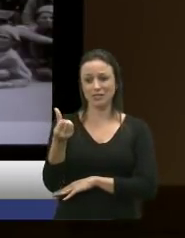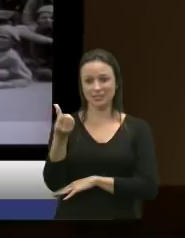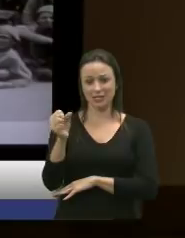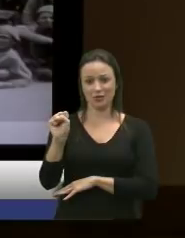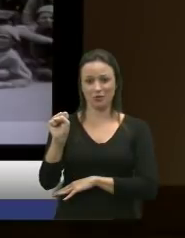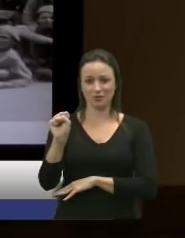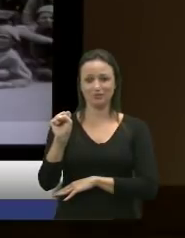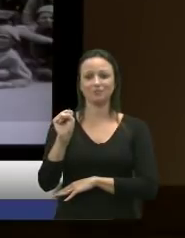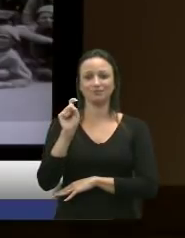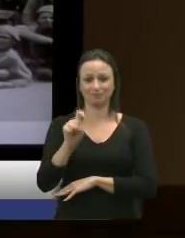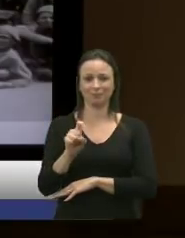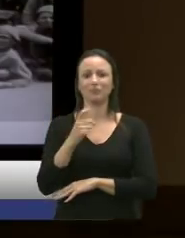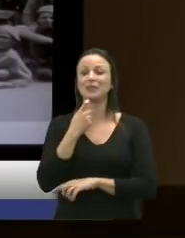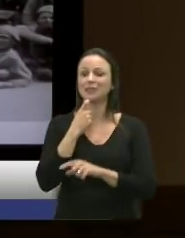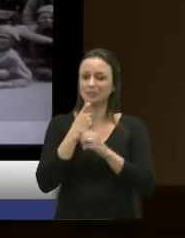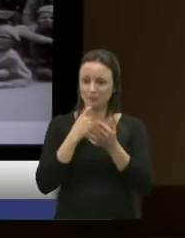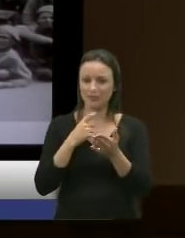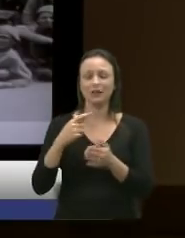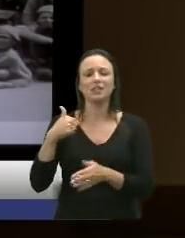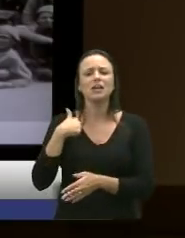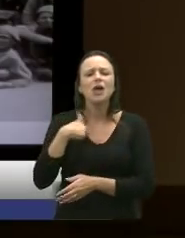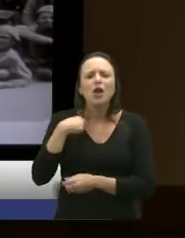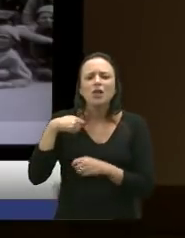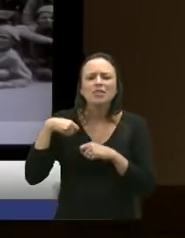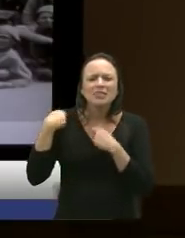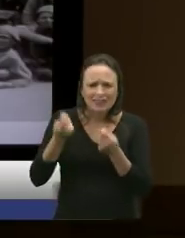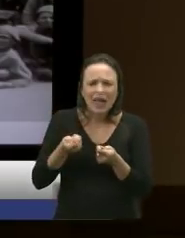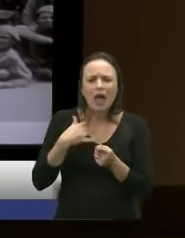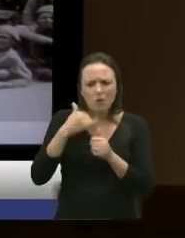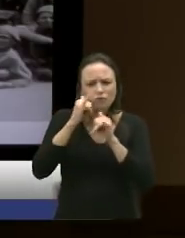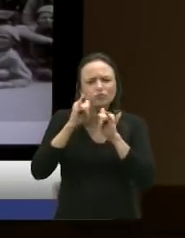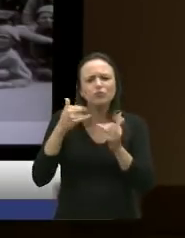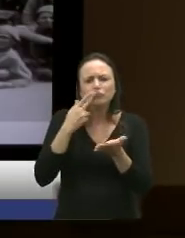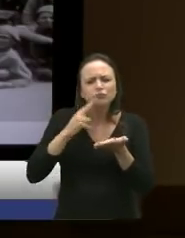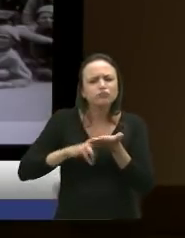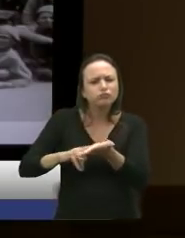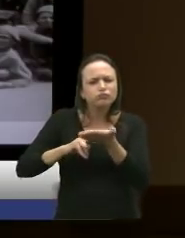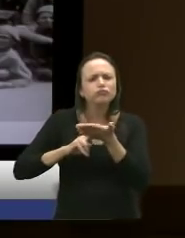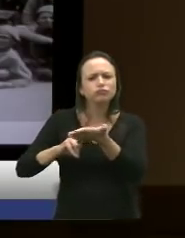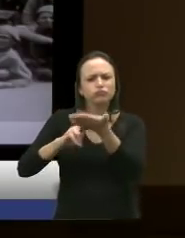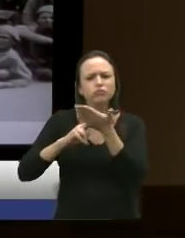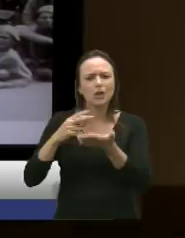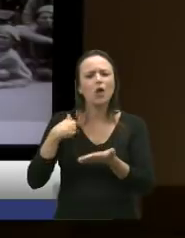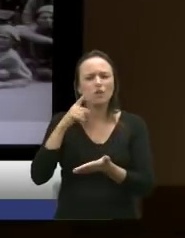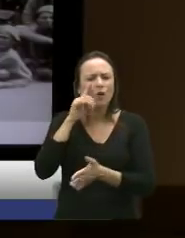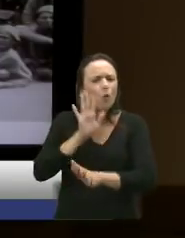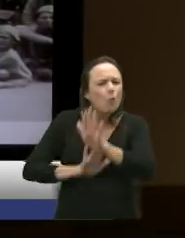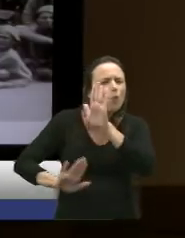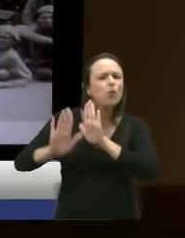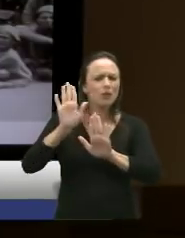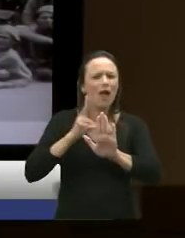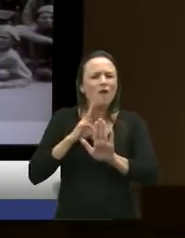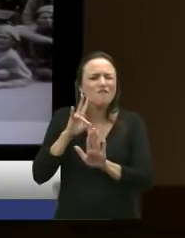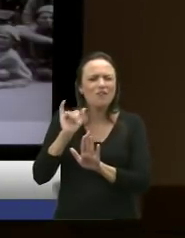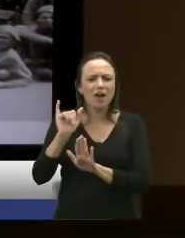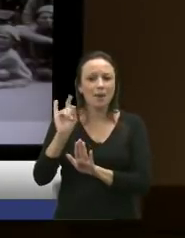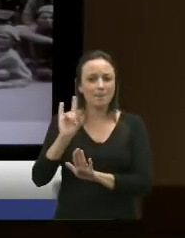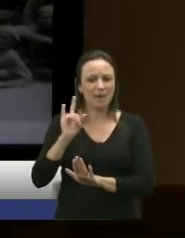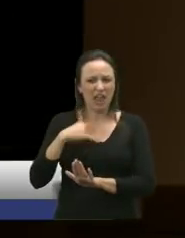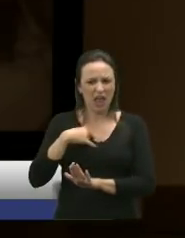1868. Campinas. Procurarei dar mil de notícias e prometo usar de toda a prudência, mas não com